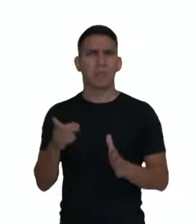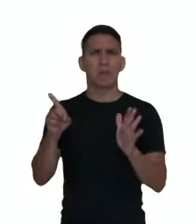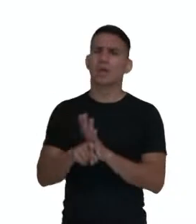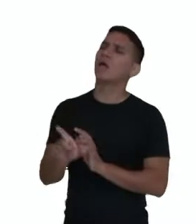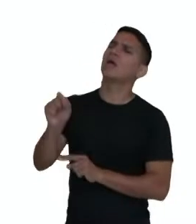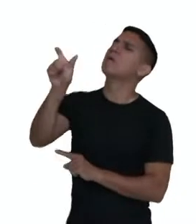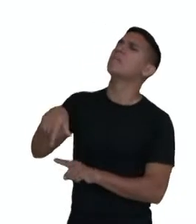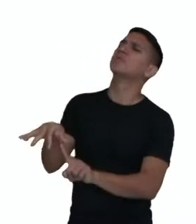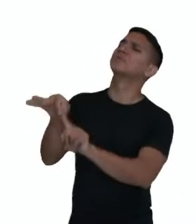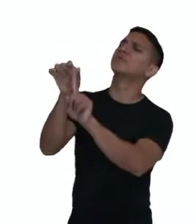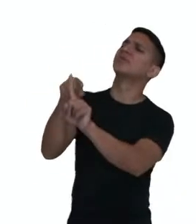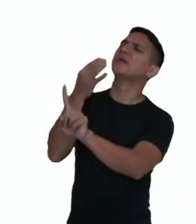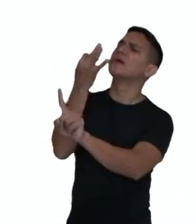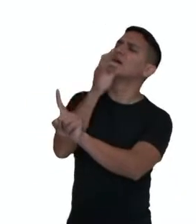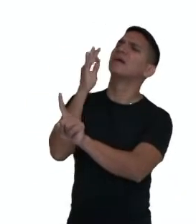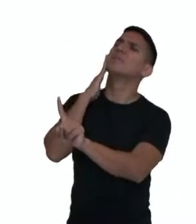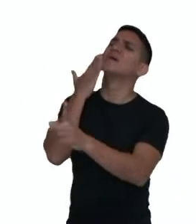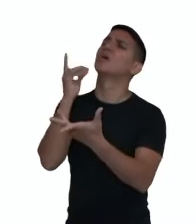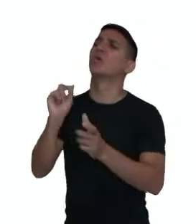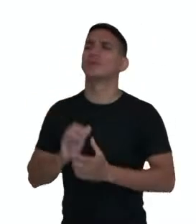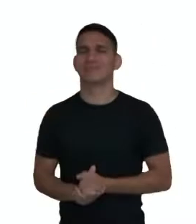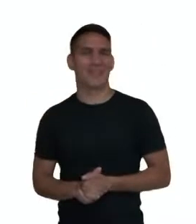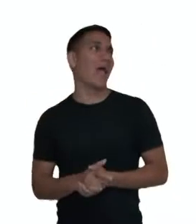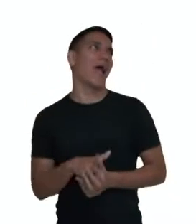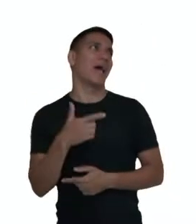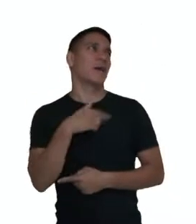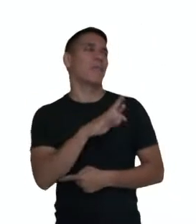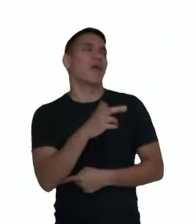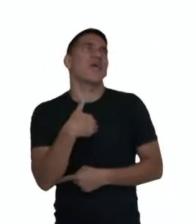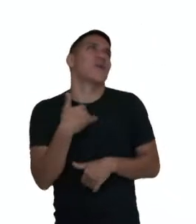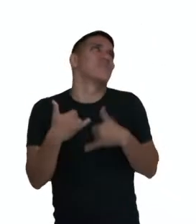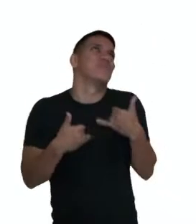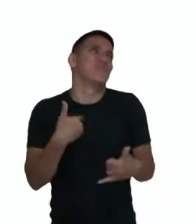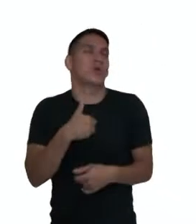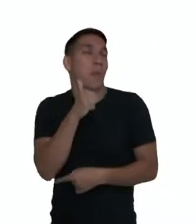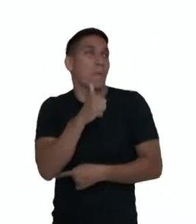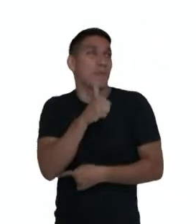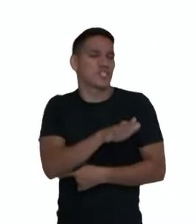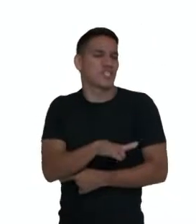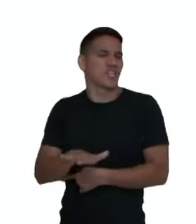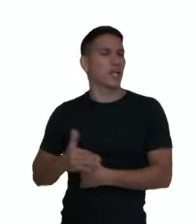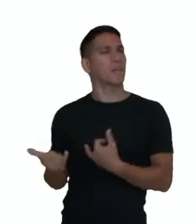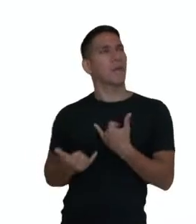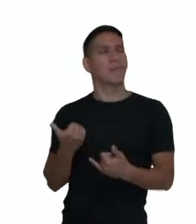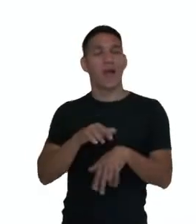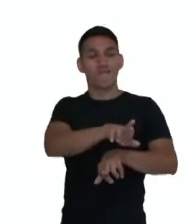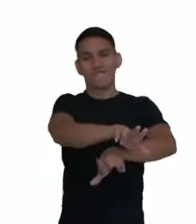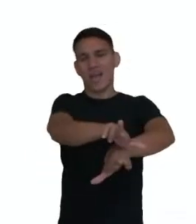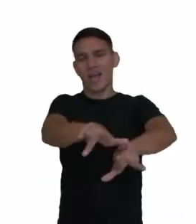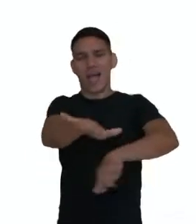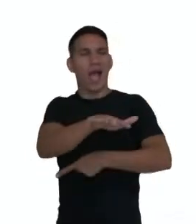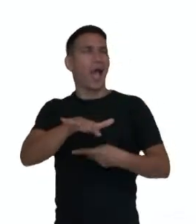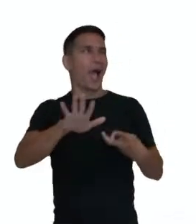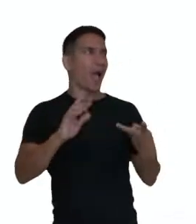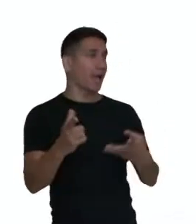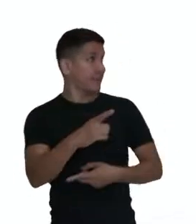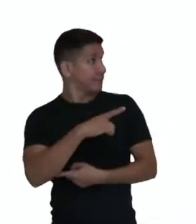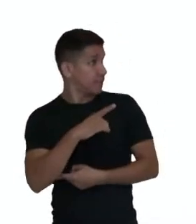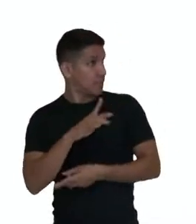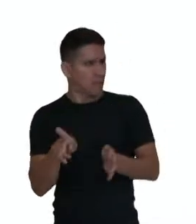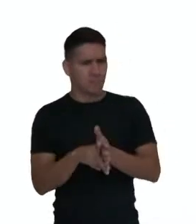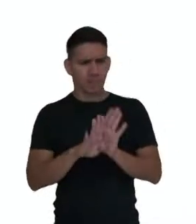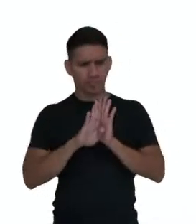Bianca Andrade? E a Bianca responde, eu brinco que sou uma menina mulher multifacetada. Eu tenho um